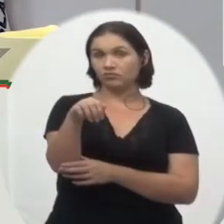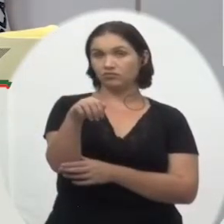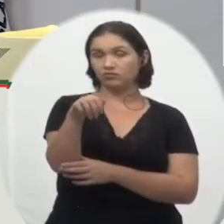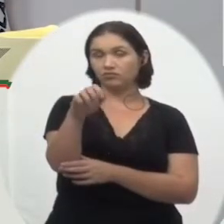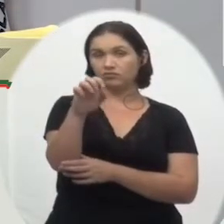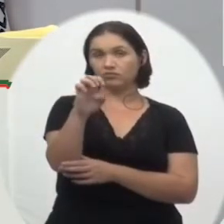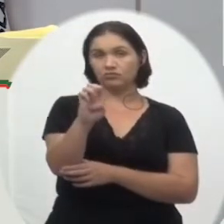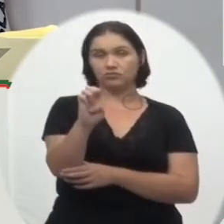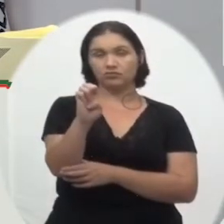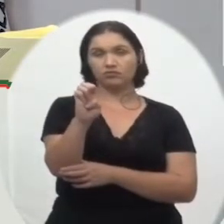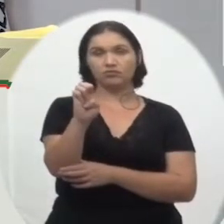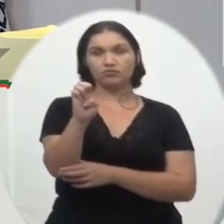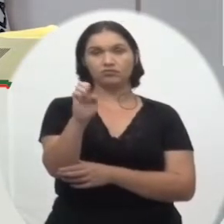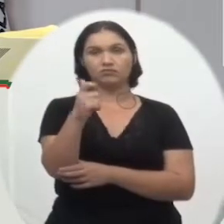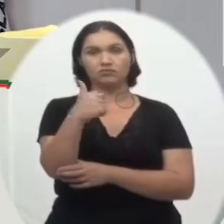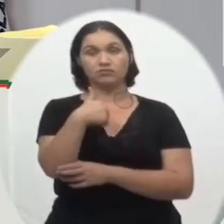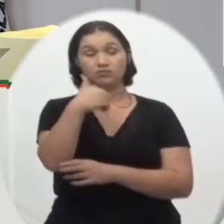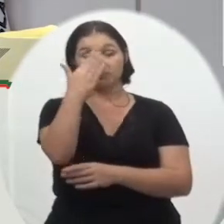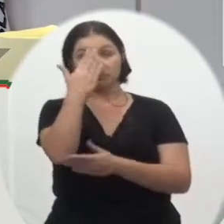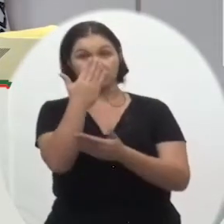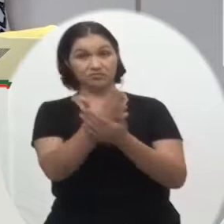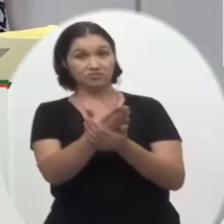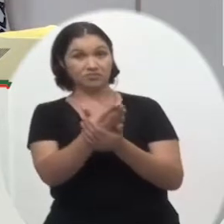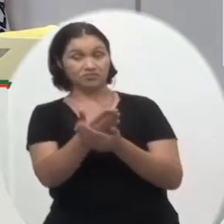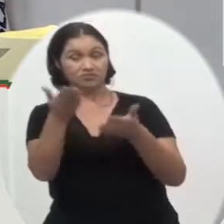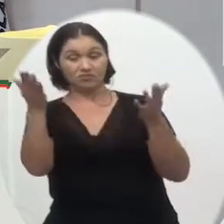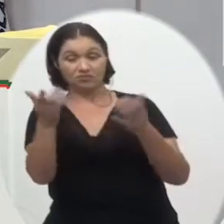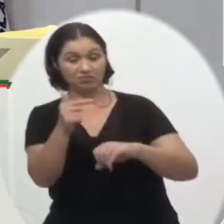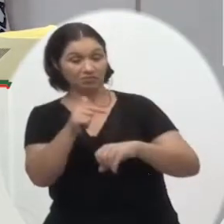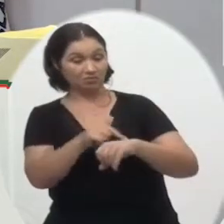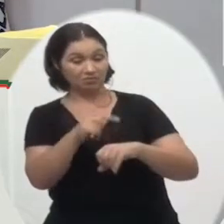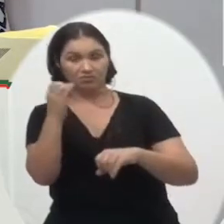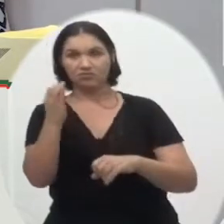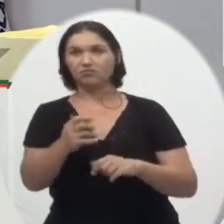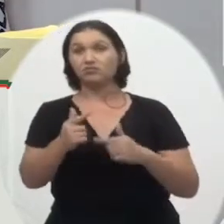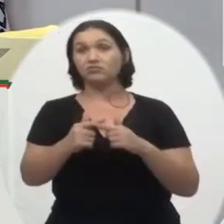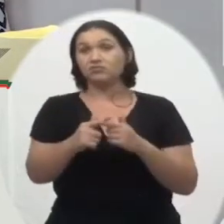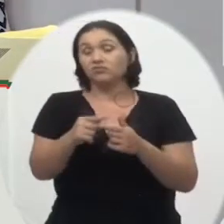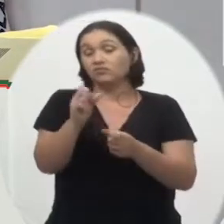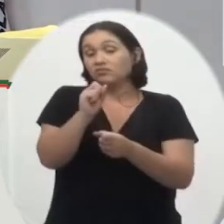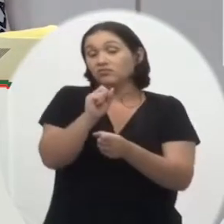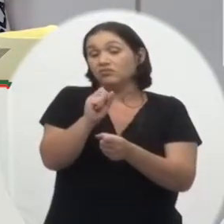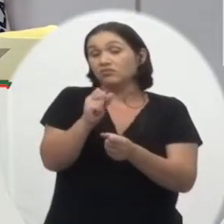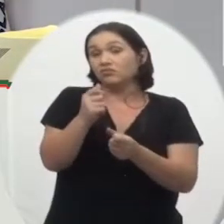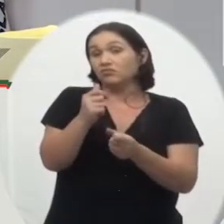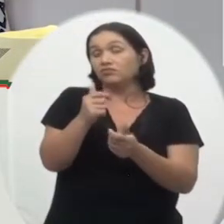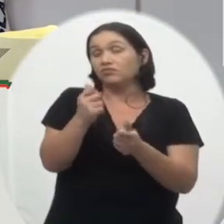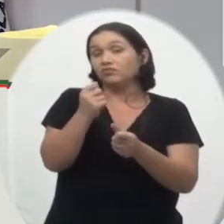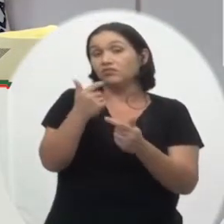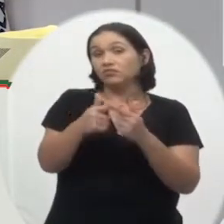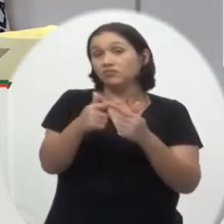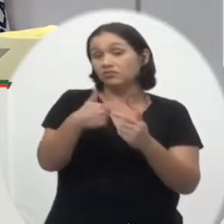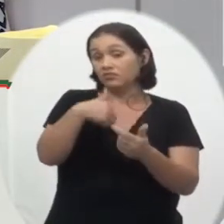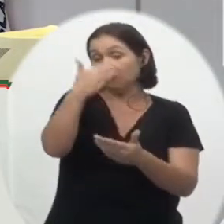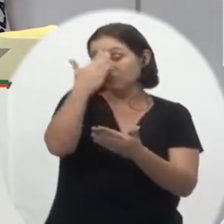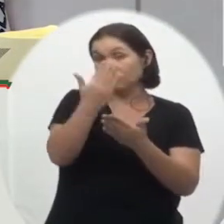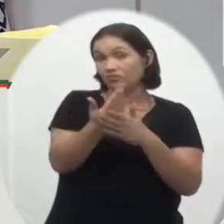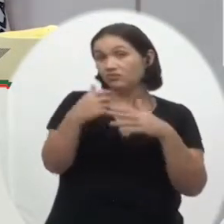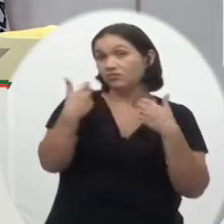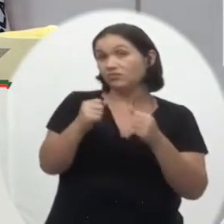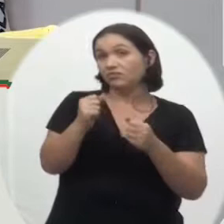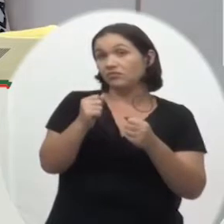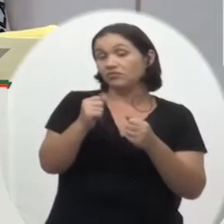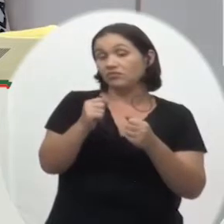Confesso, acho um pouco prematuro, sem aguardar os trabalhos que a agência reguladora precisa